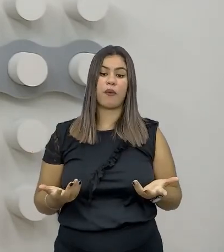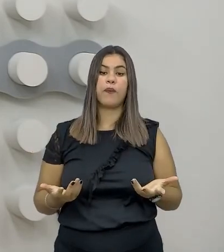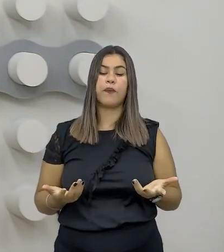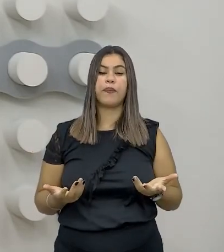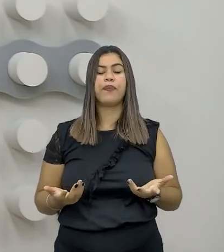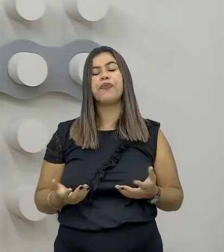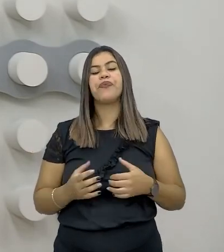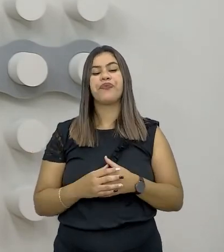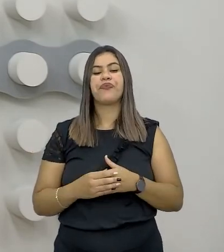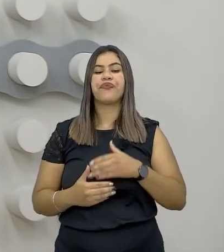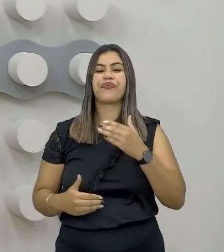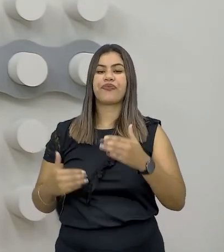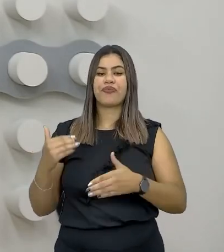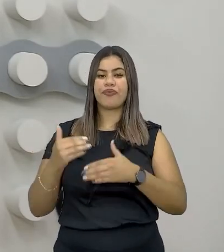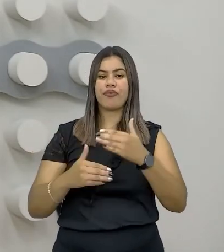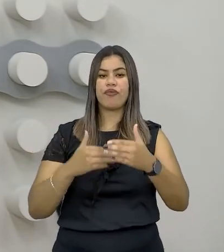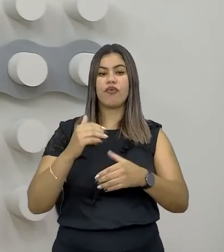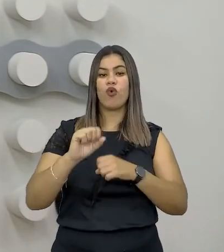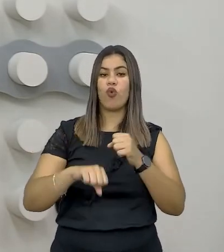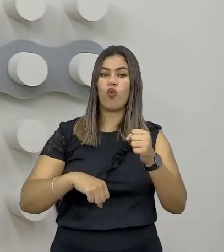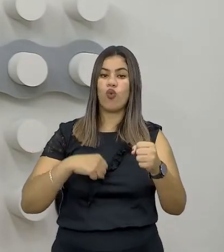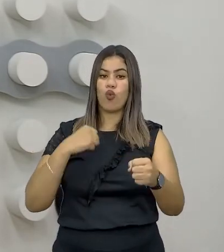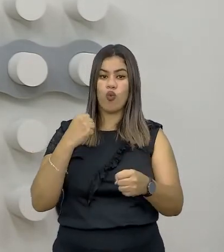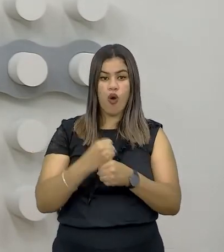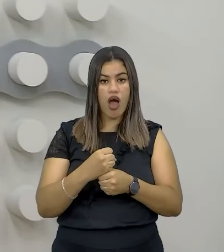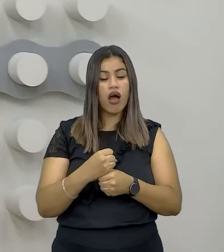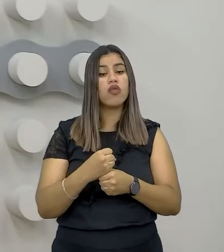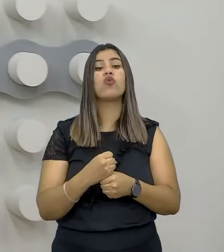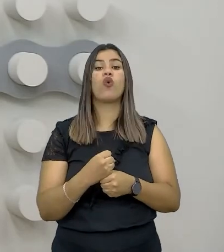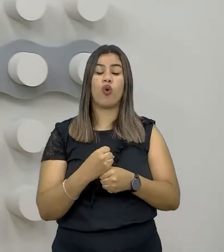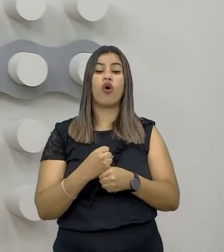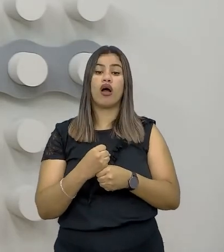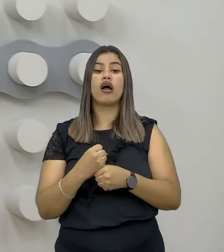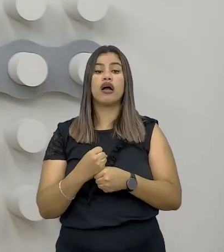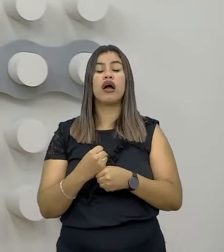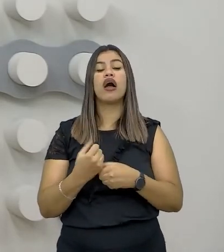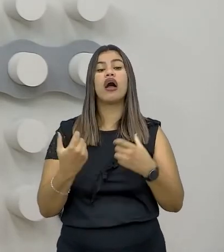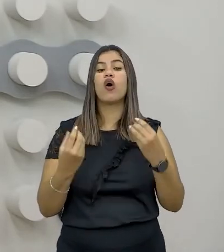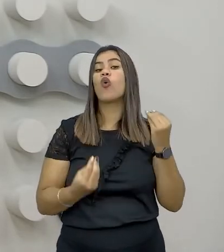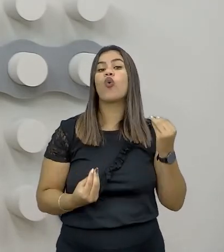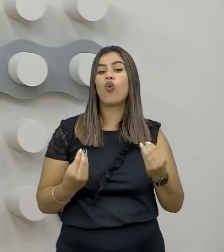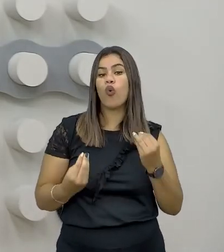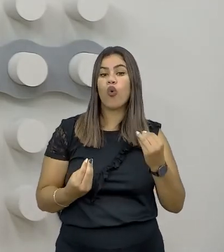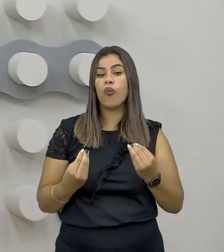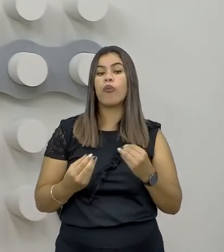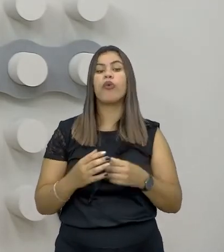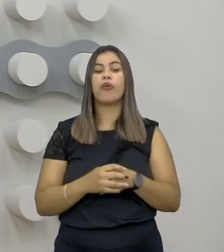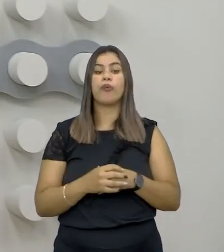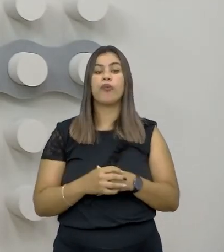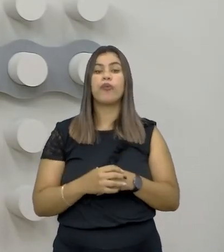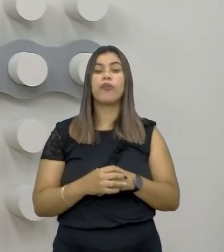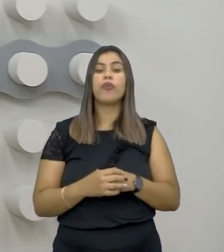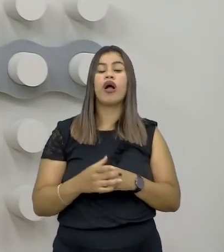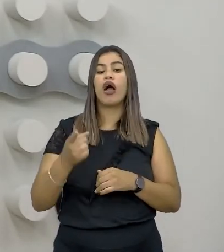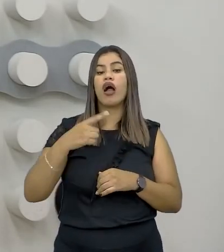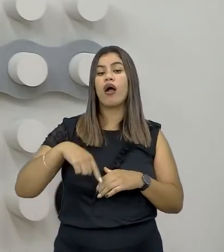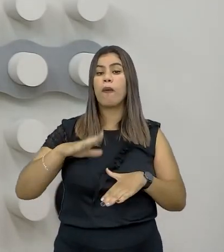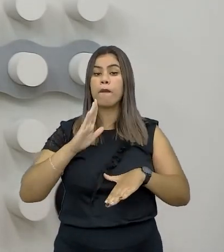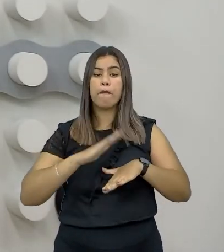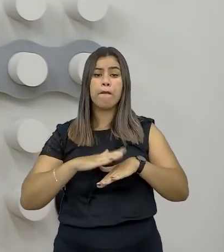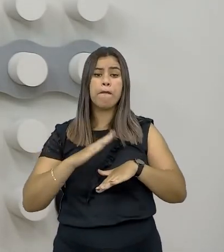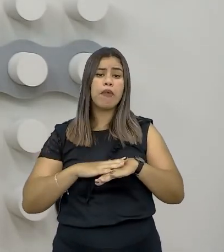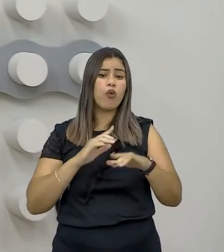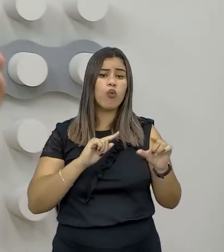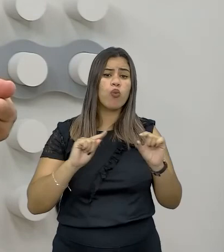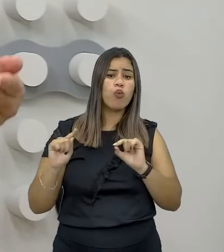longo desse ano letivo, ao longo dessas atividades do componente curricular, o que nós vamos fazer, além de